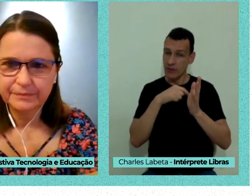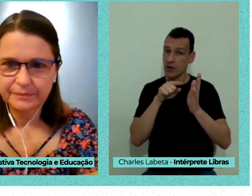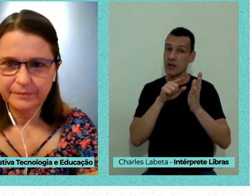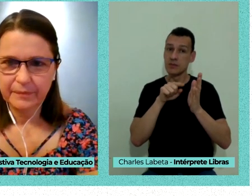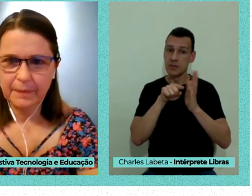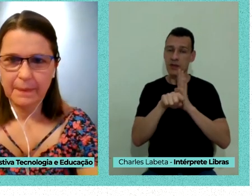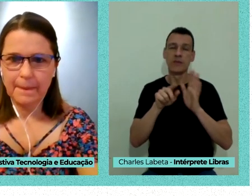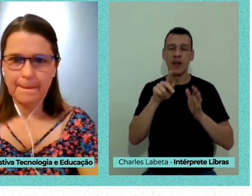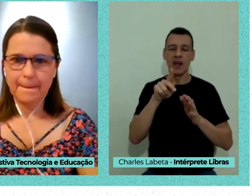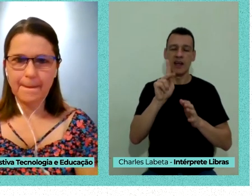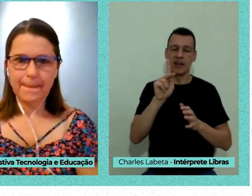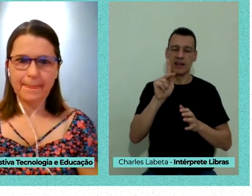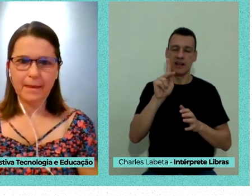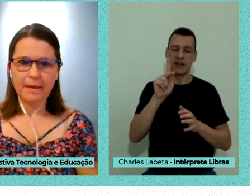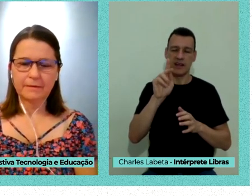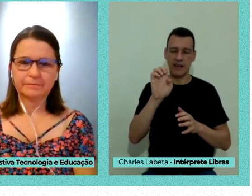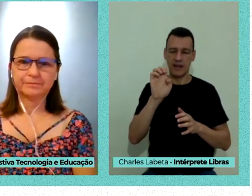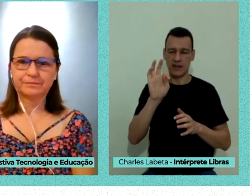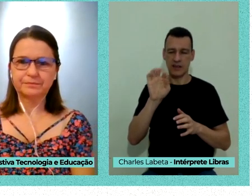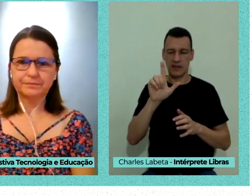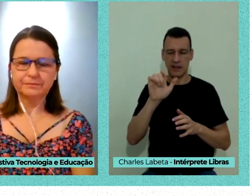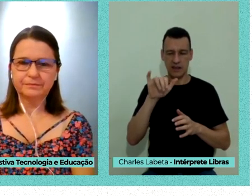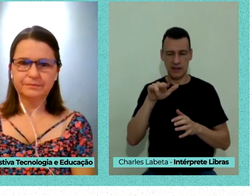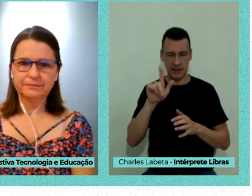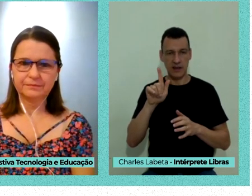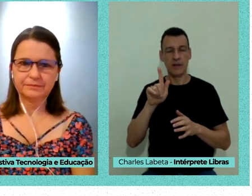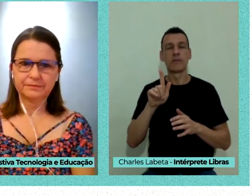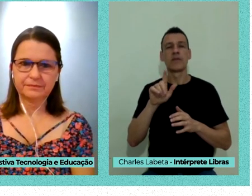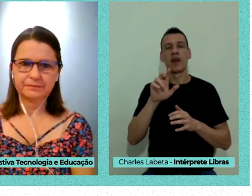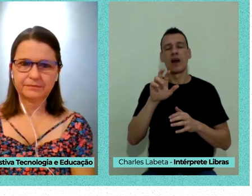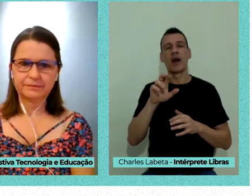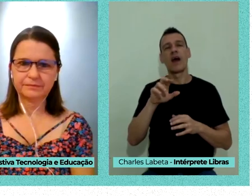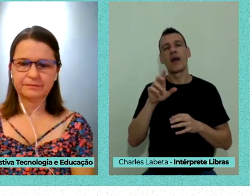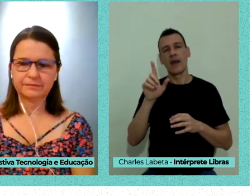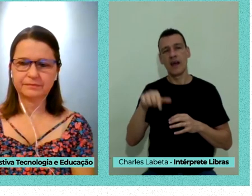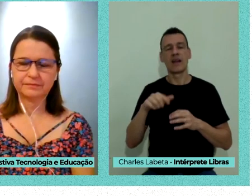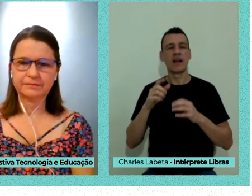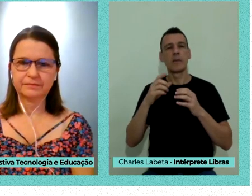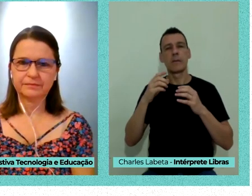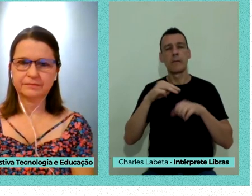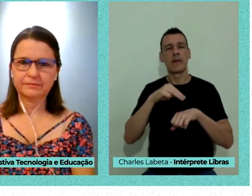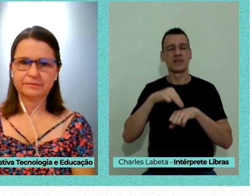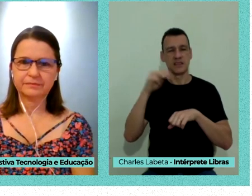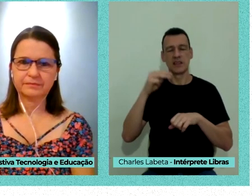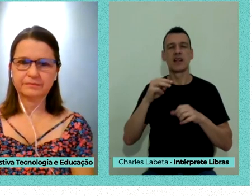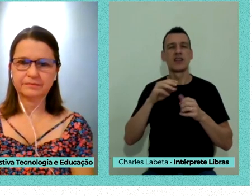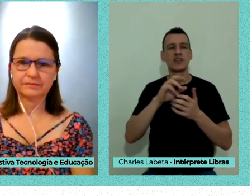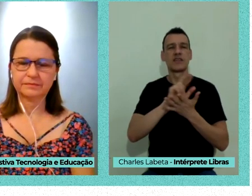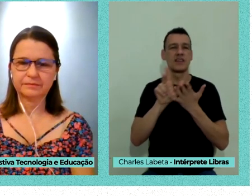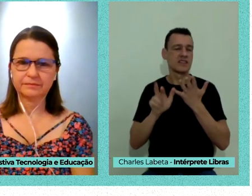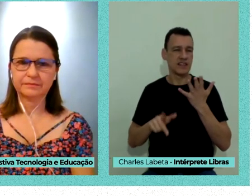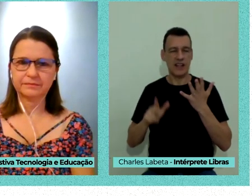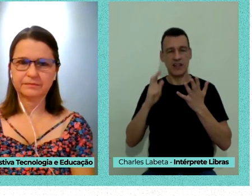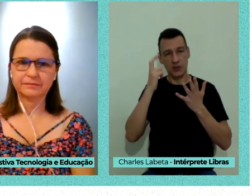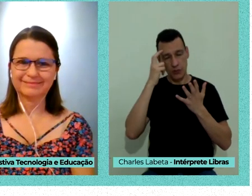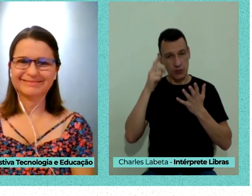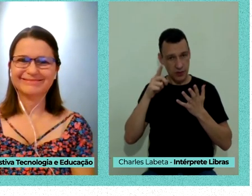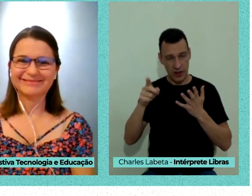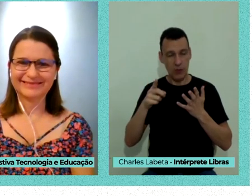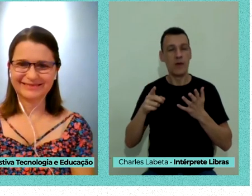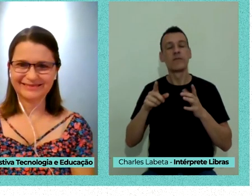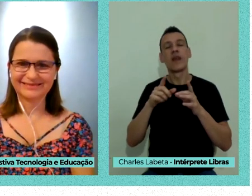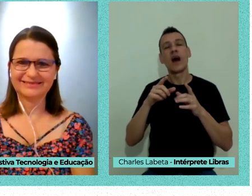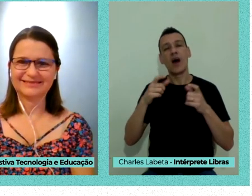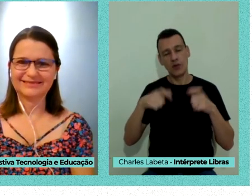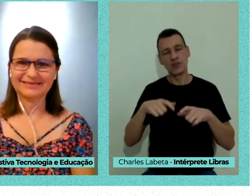Kathleen Haddai, ela é mestranda em diversidade cultural e inclusão social no Rio Grande do Sul. onde a Rita